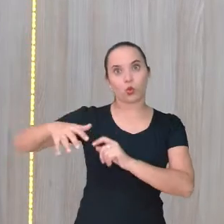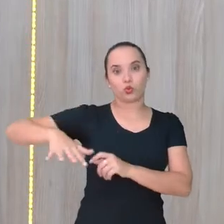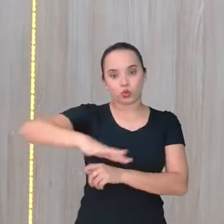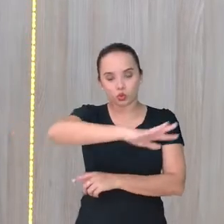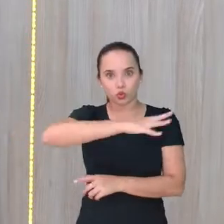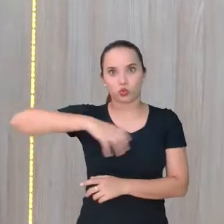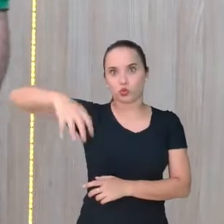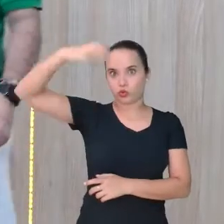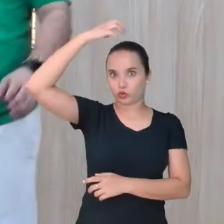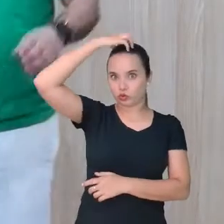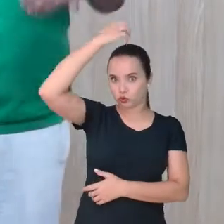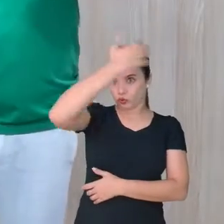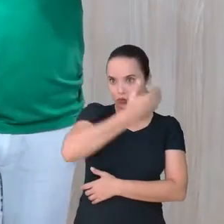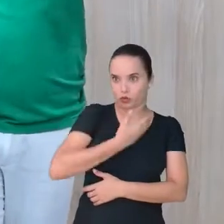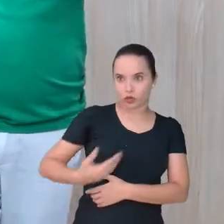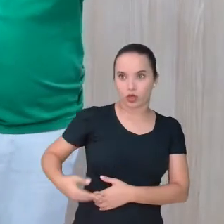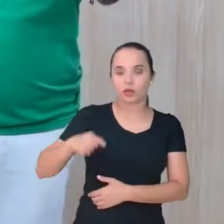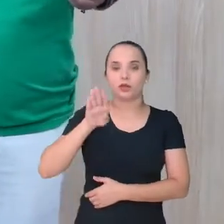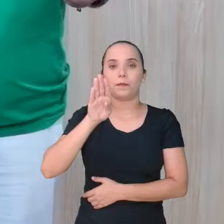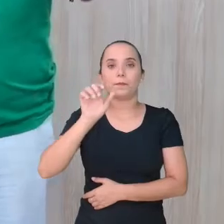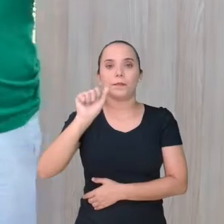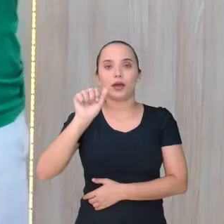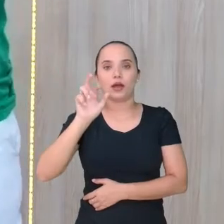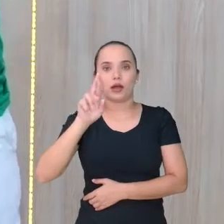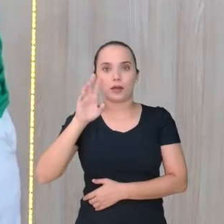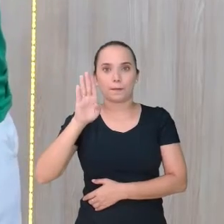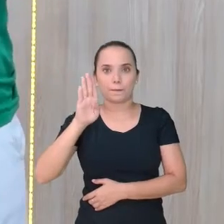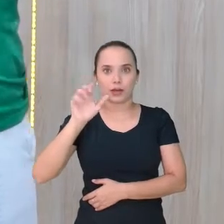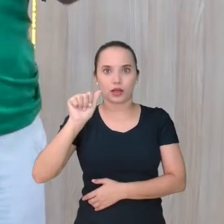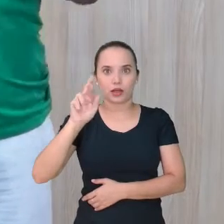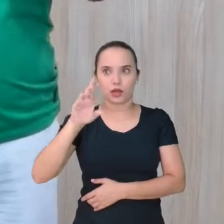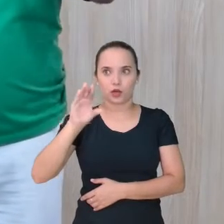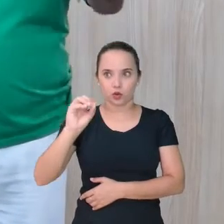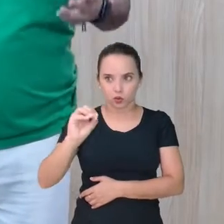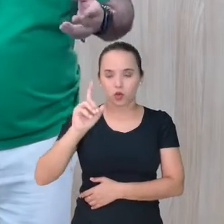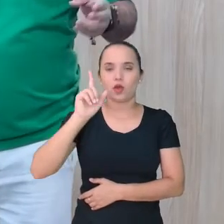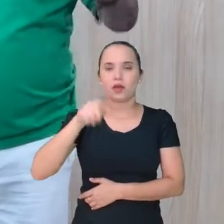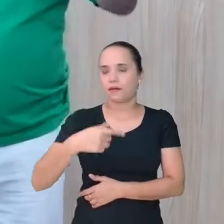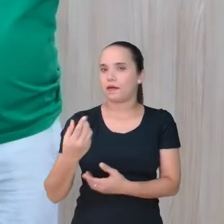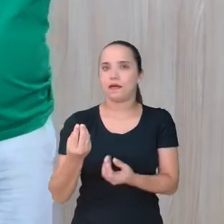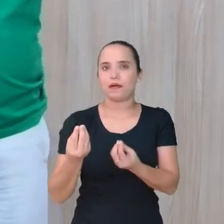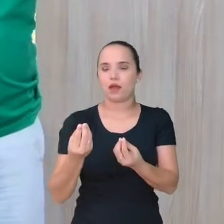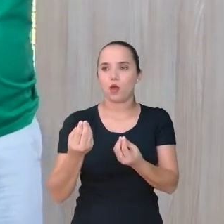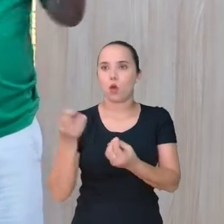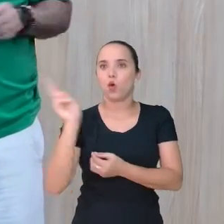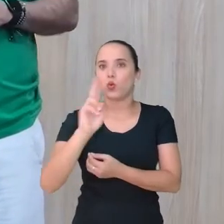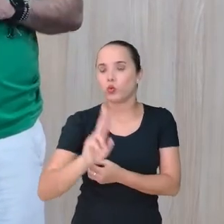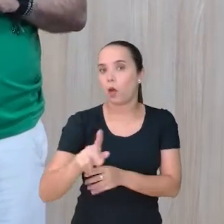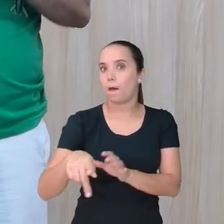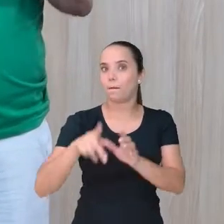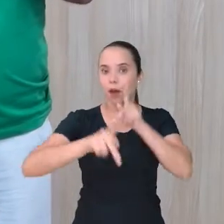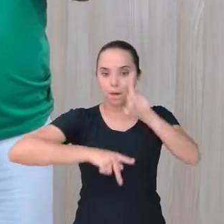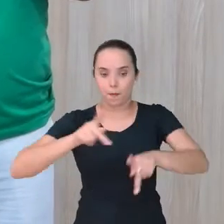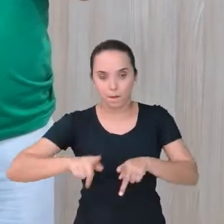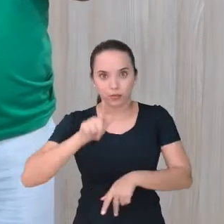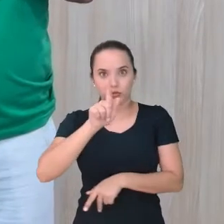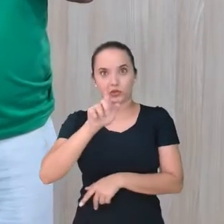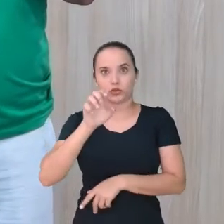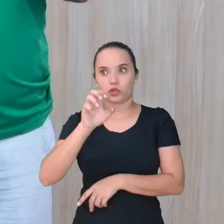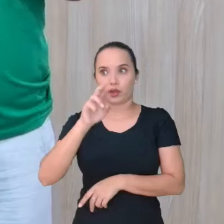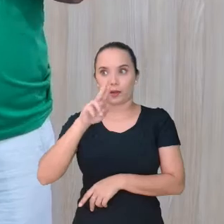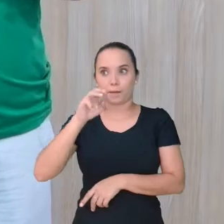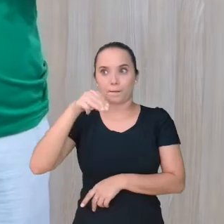que bárbaro era a forma como os romanos se referiam aos povos germânicos, era uma expressão utilizada, né,